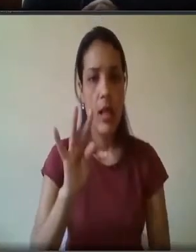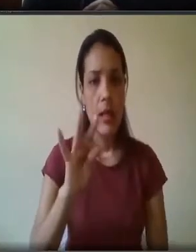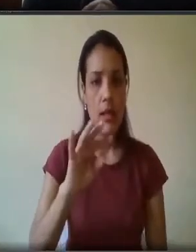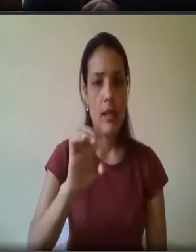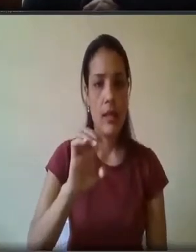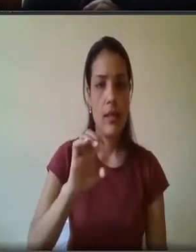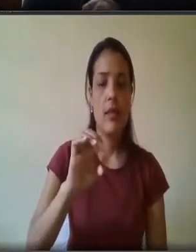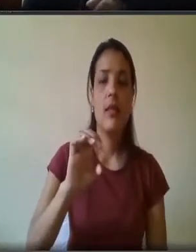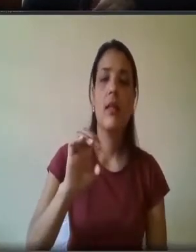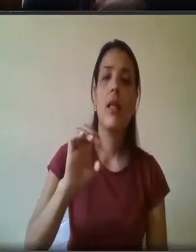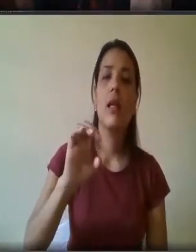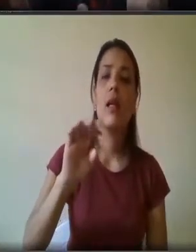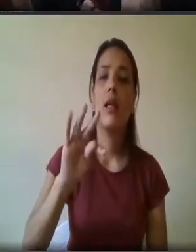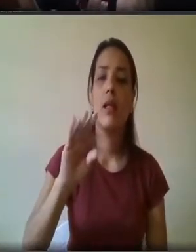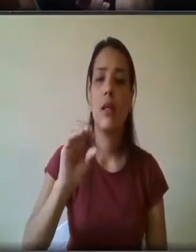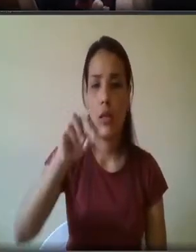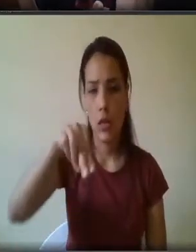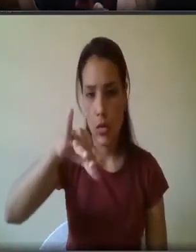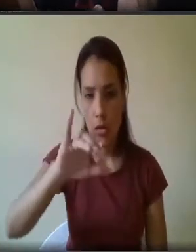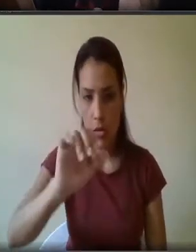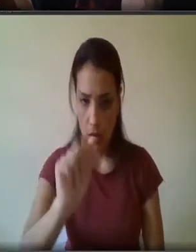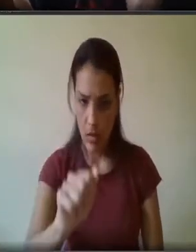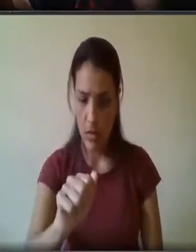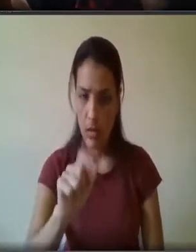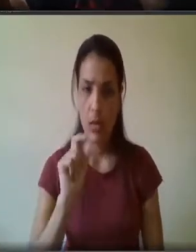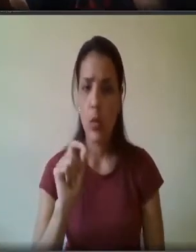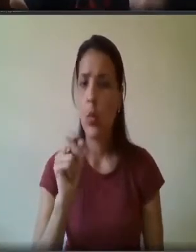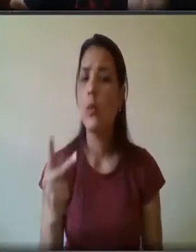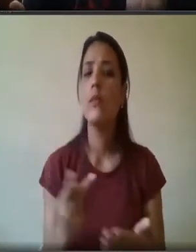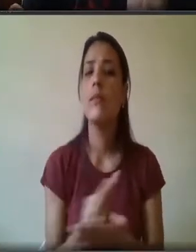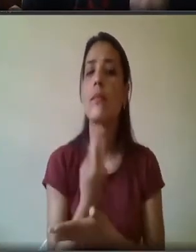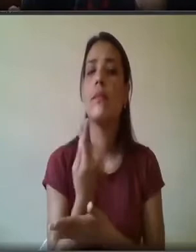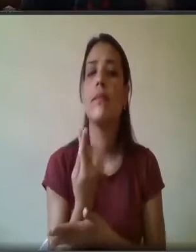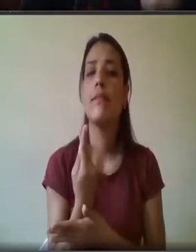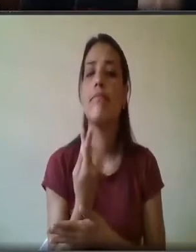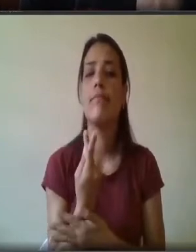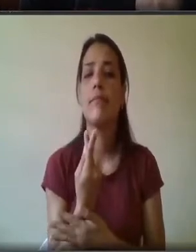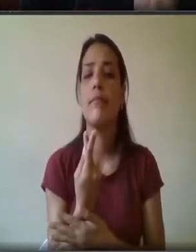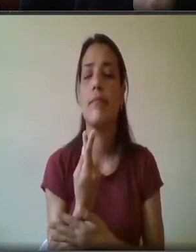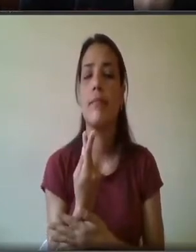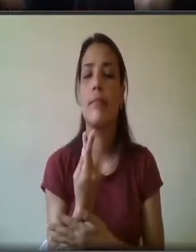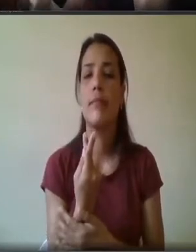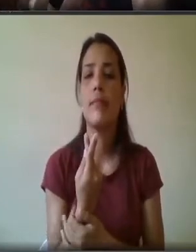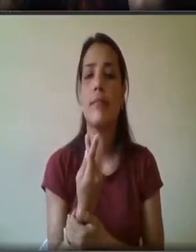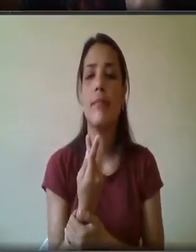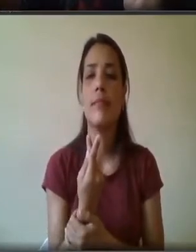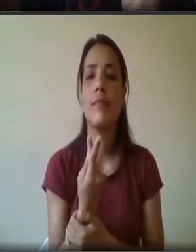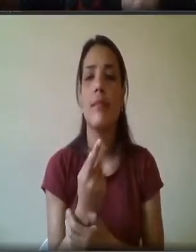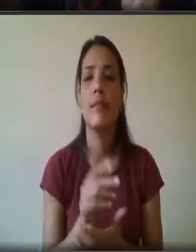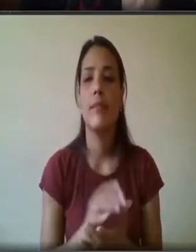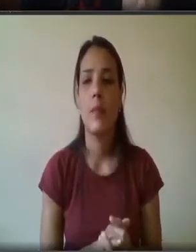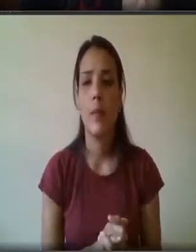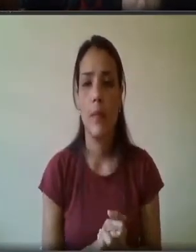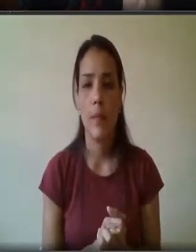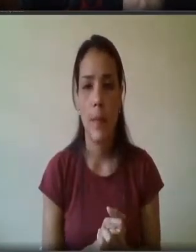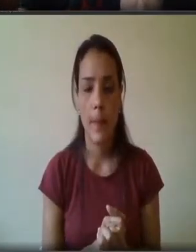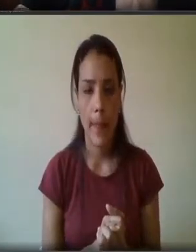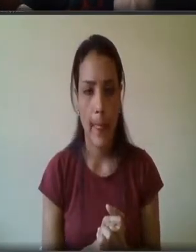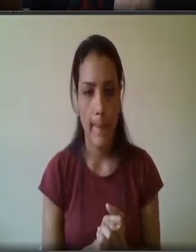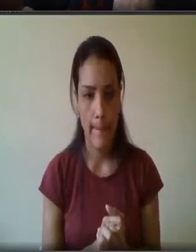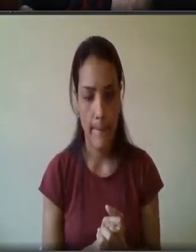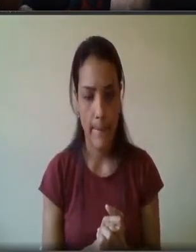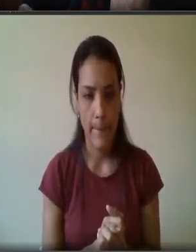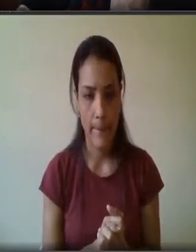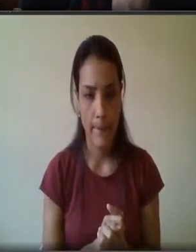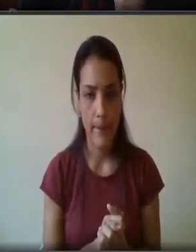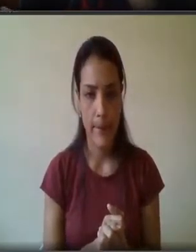ó, distensiva, tá? O que vai acontecer? A cordilheira é o Rust e a Amazônia, a bacia